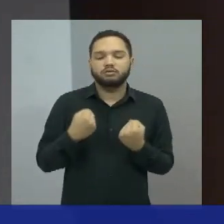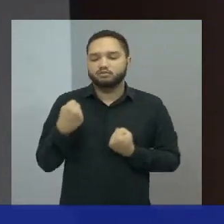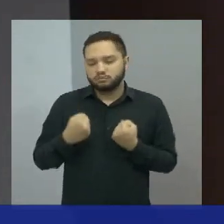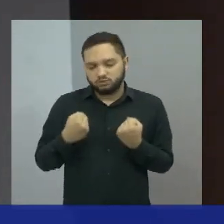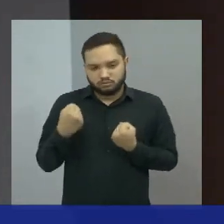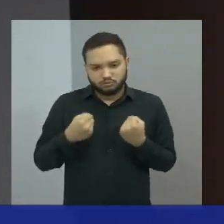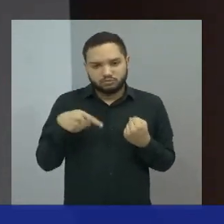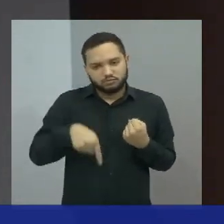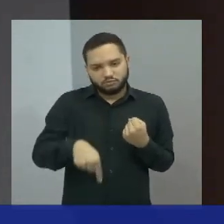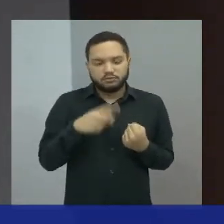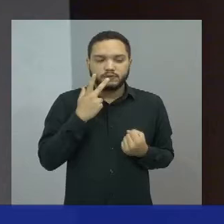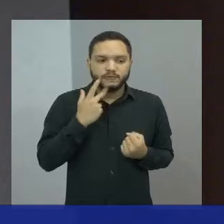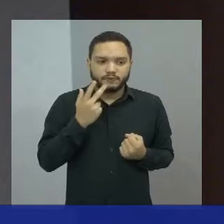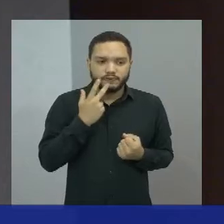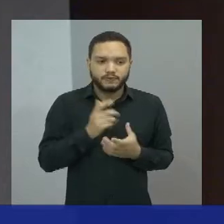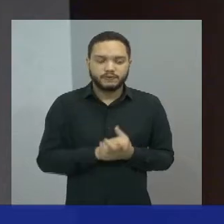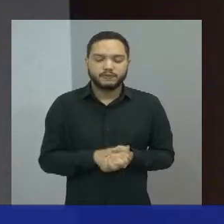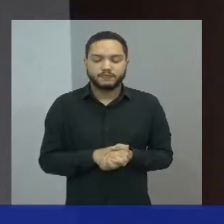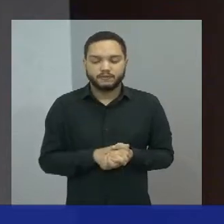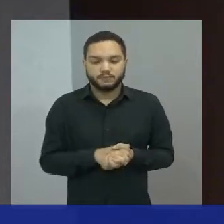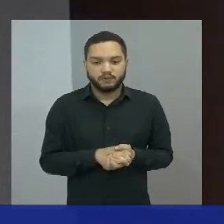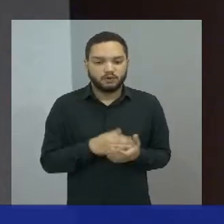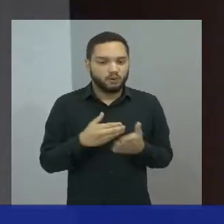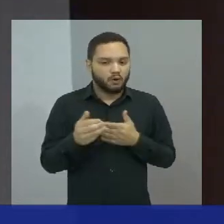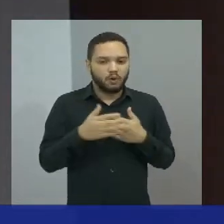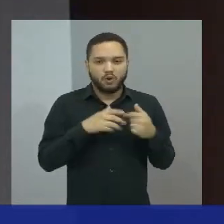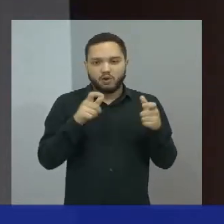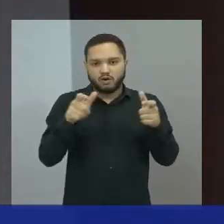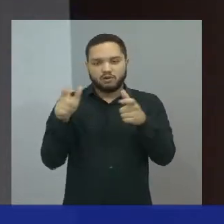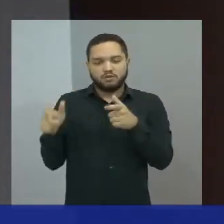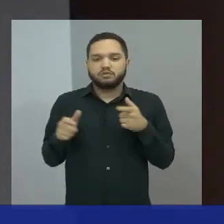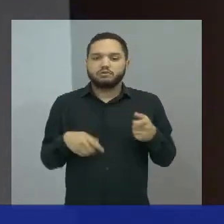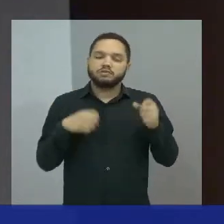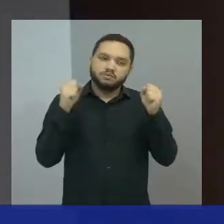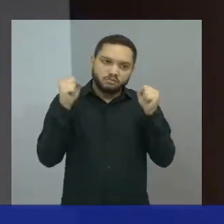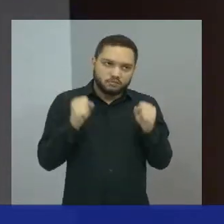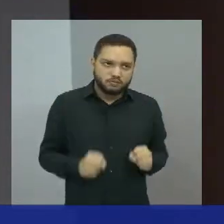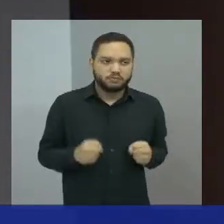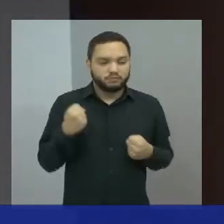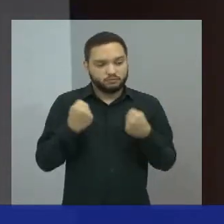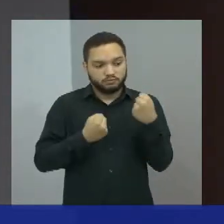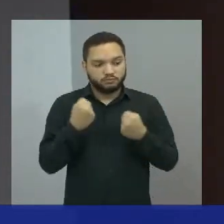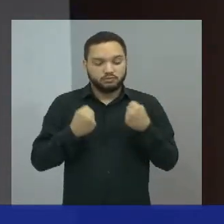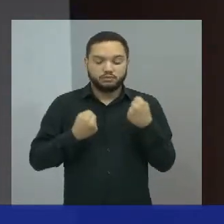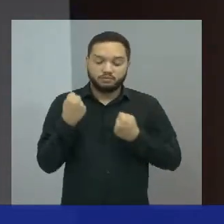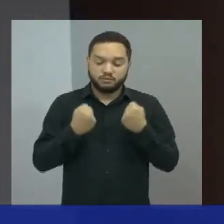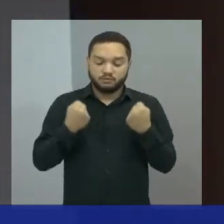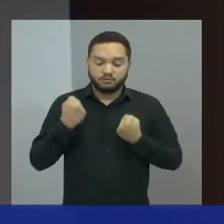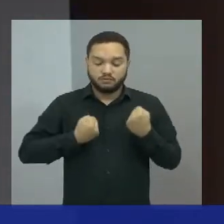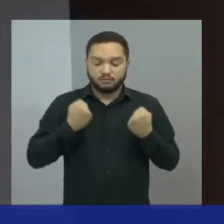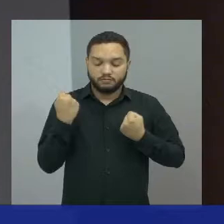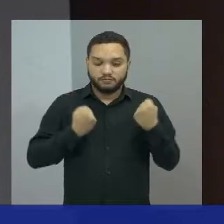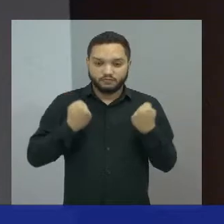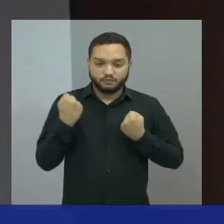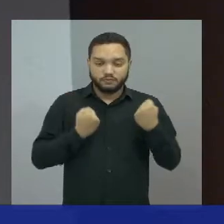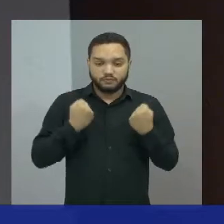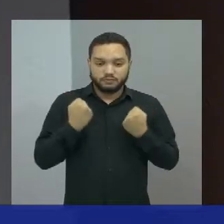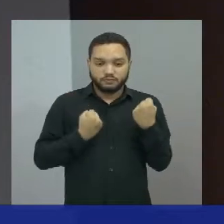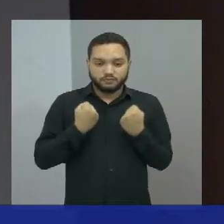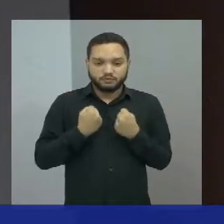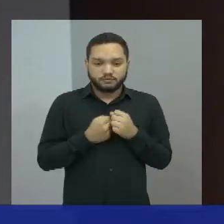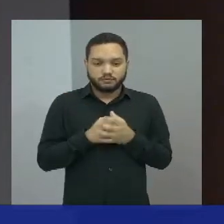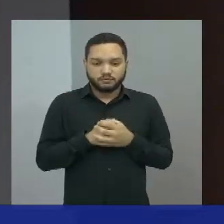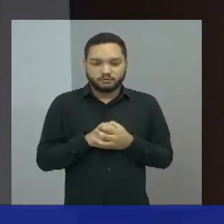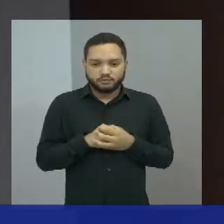dirigir na nossa cidade. E em qualquer cidade, ele está habilitado a dirigir aquele veículo, aquele tipo